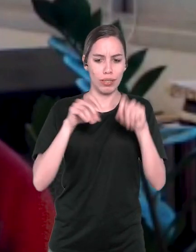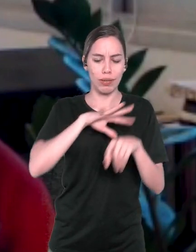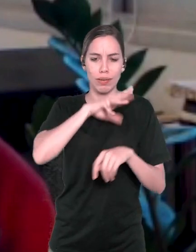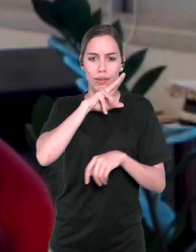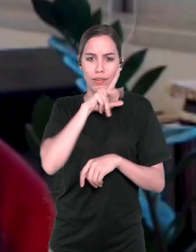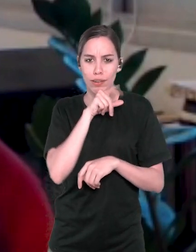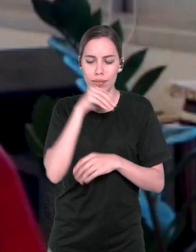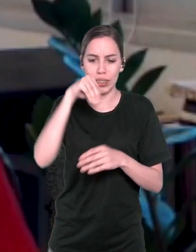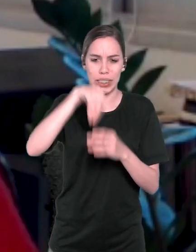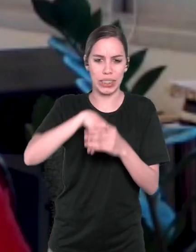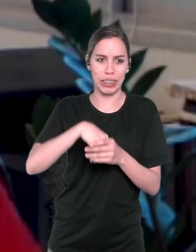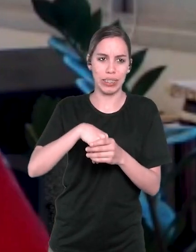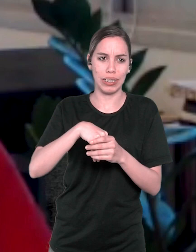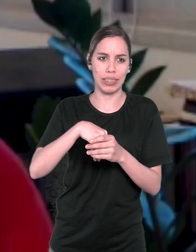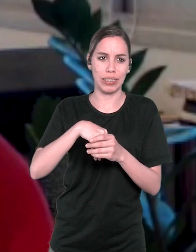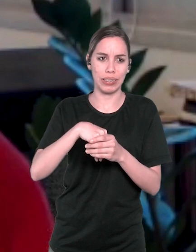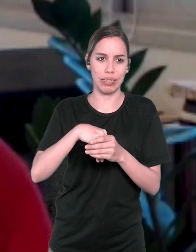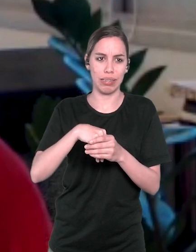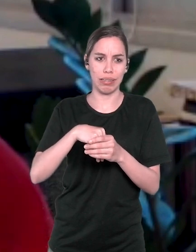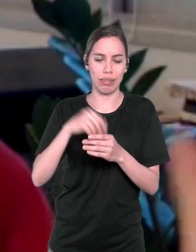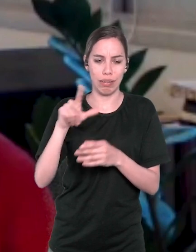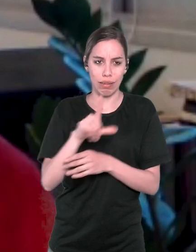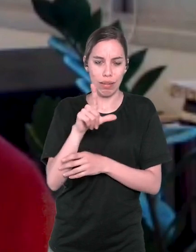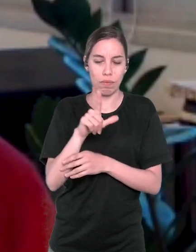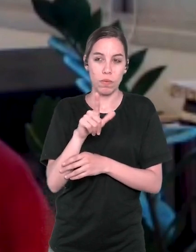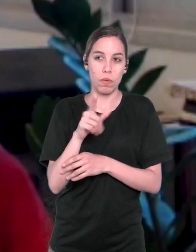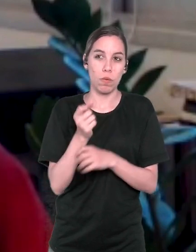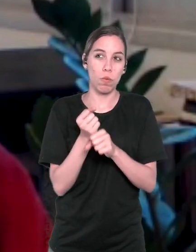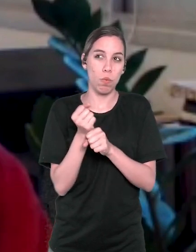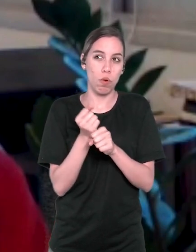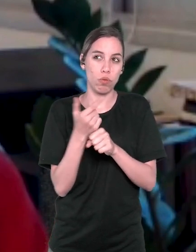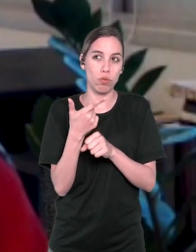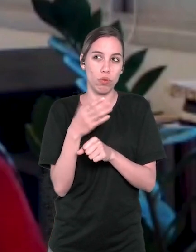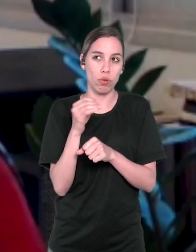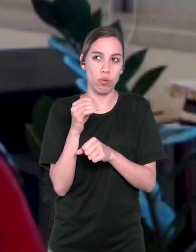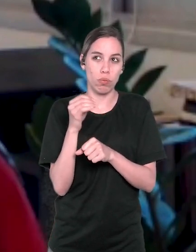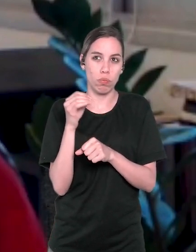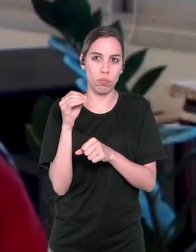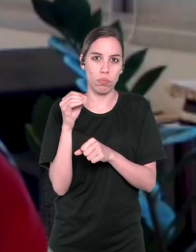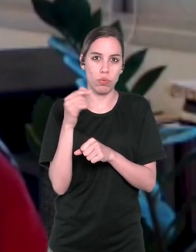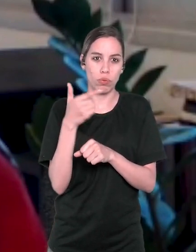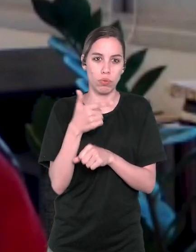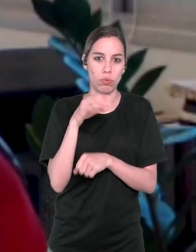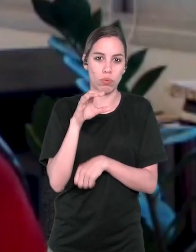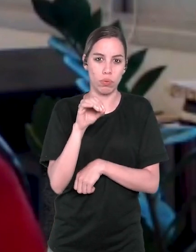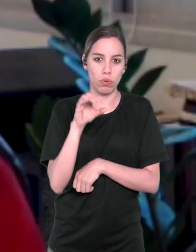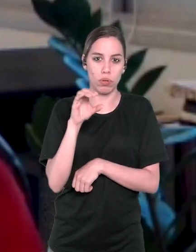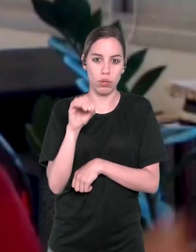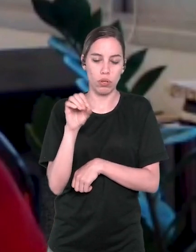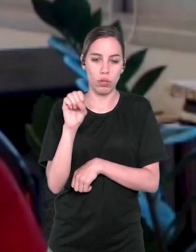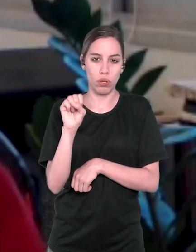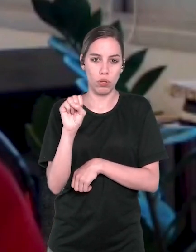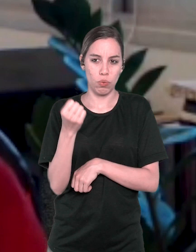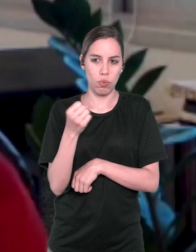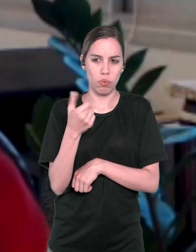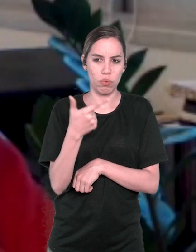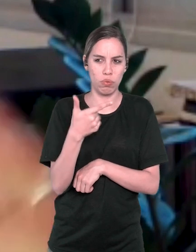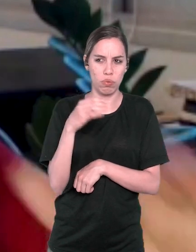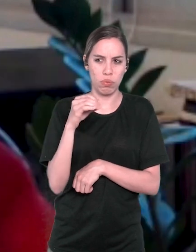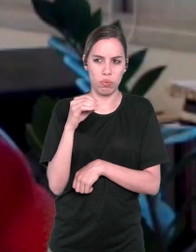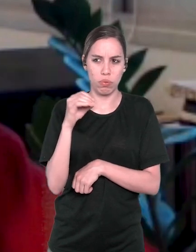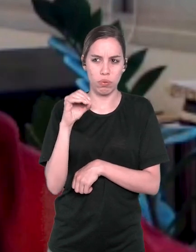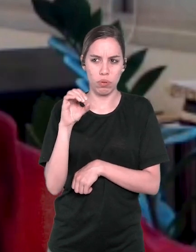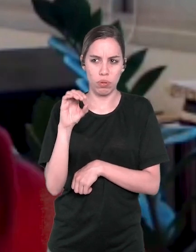na literatura em 2008, 2007, 2008. Até então, Uhum,